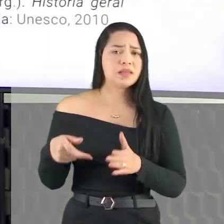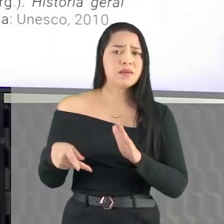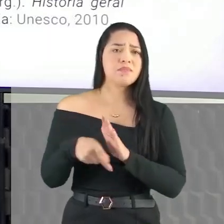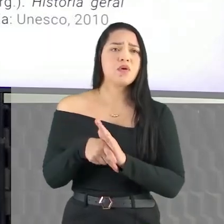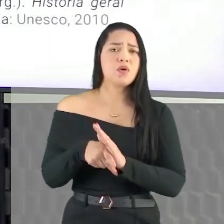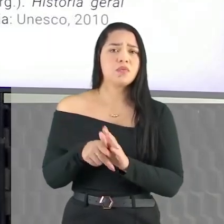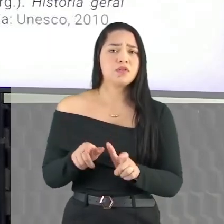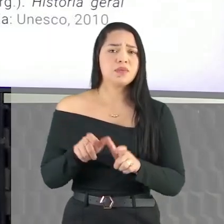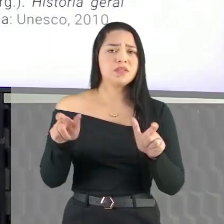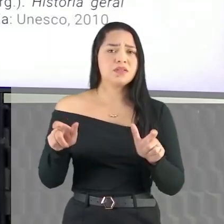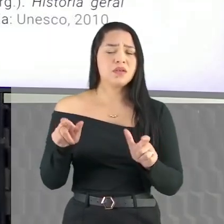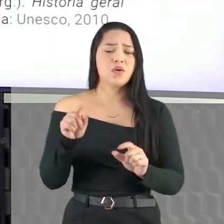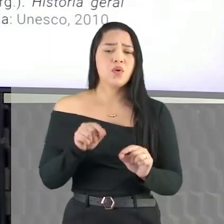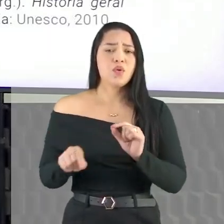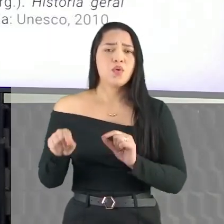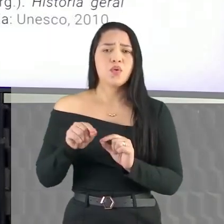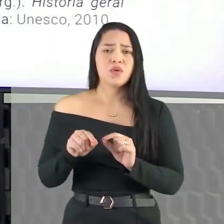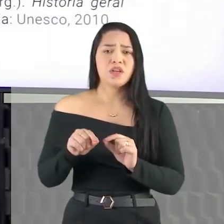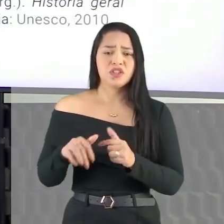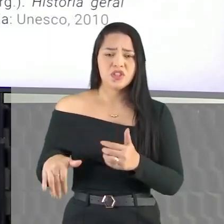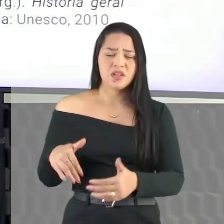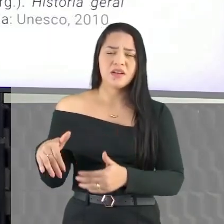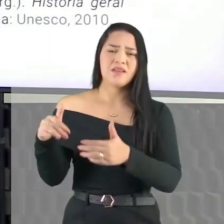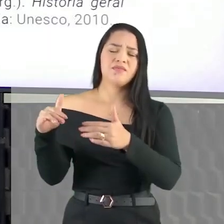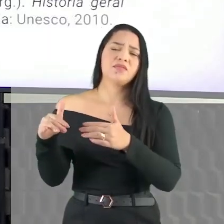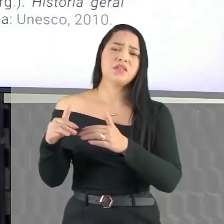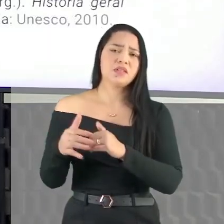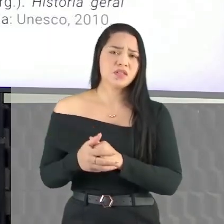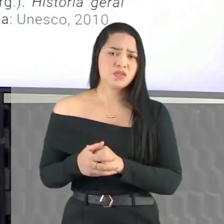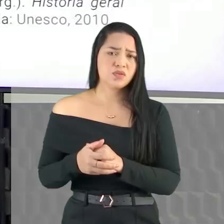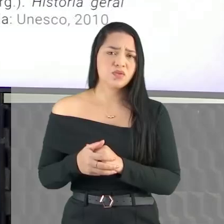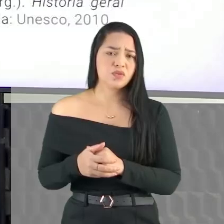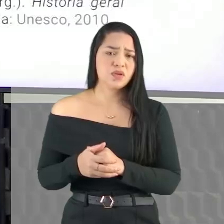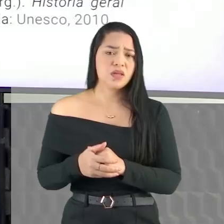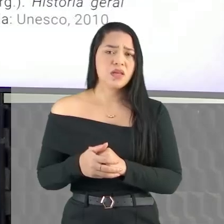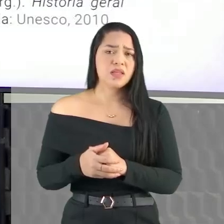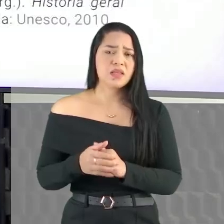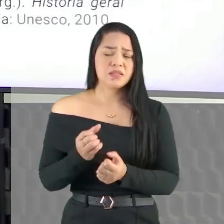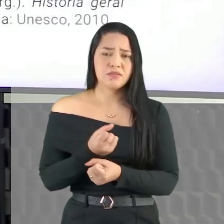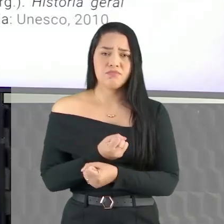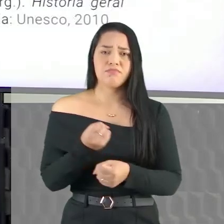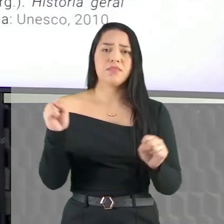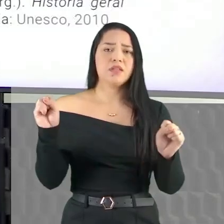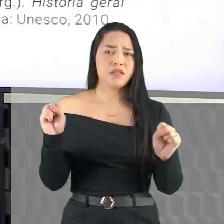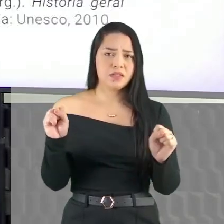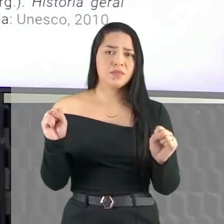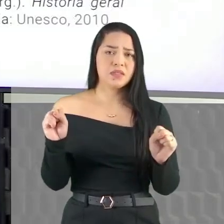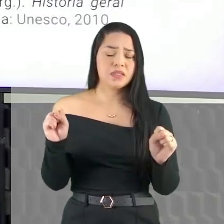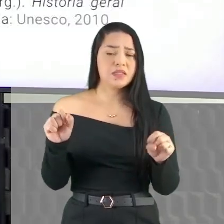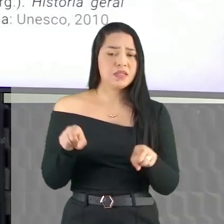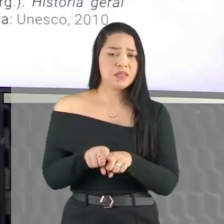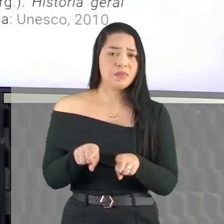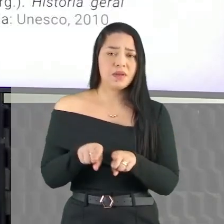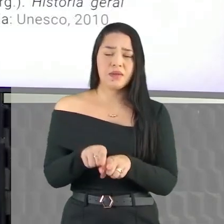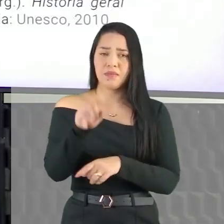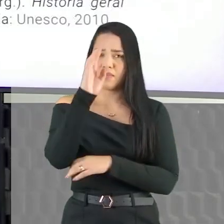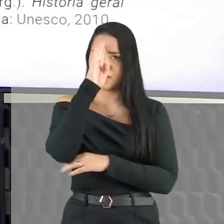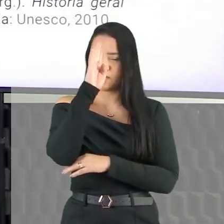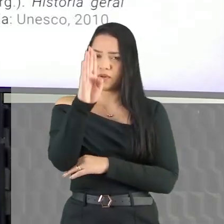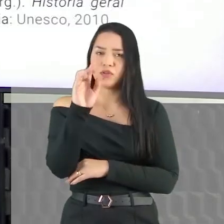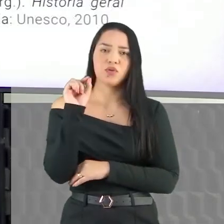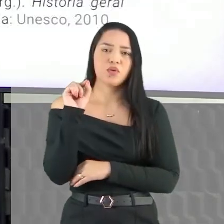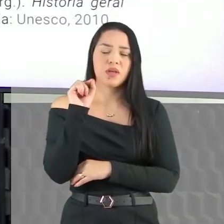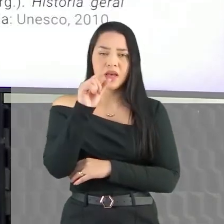própria dimensão, né, de avanço dessas grandes potências, né, e principalmente a